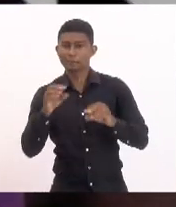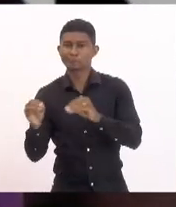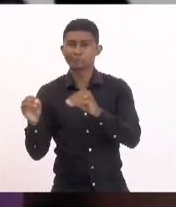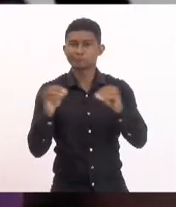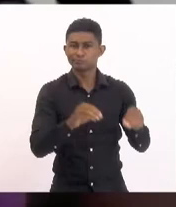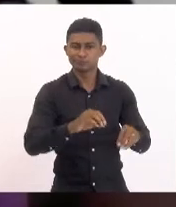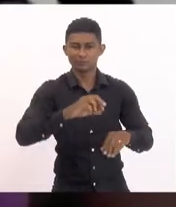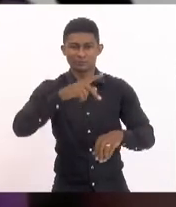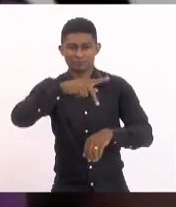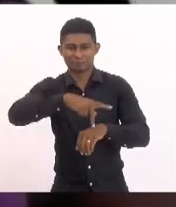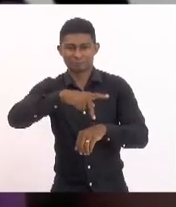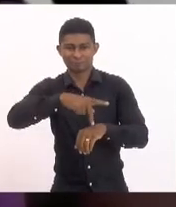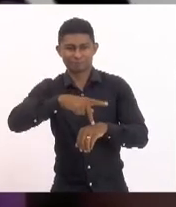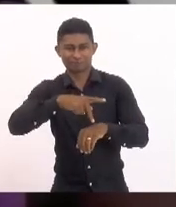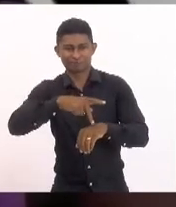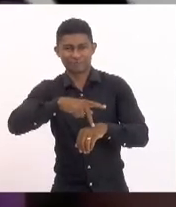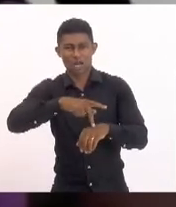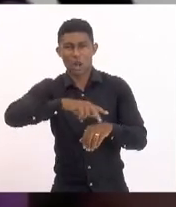que a gente